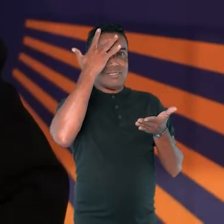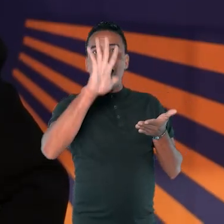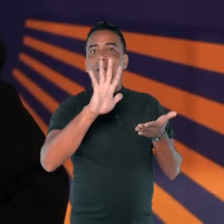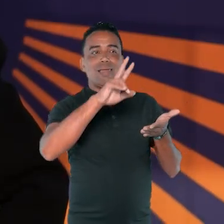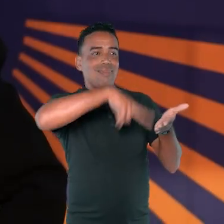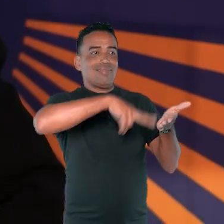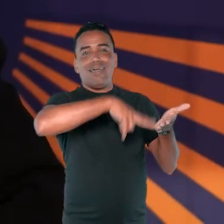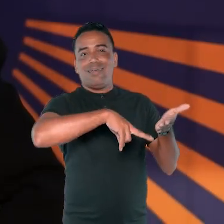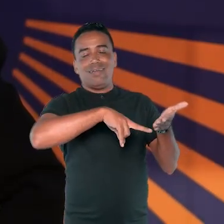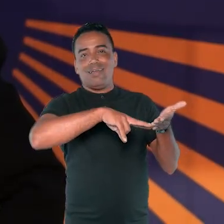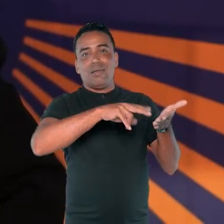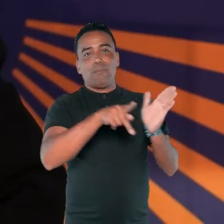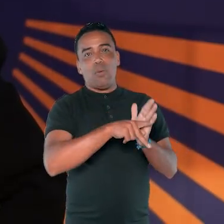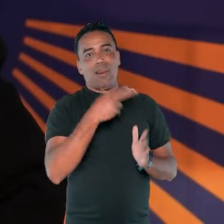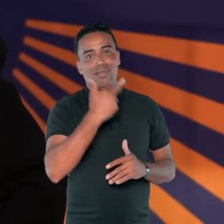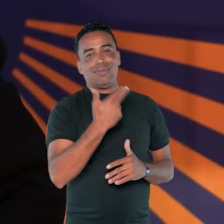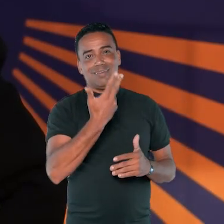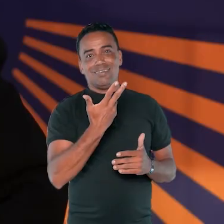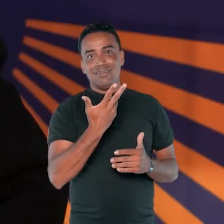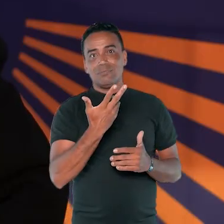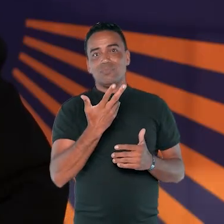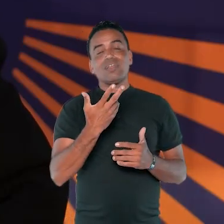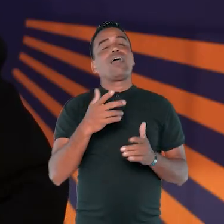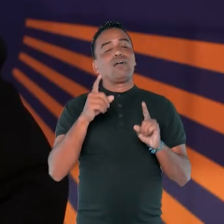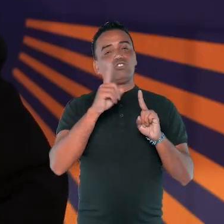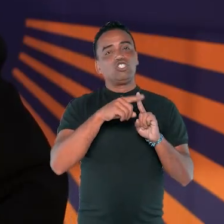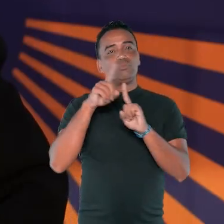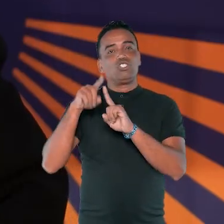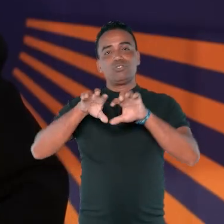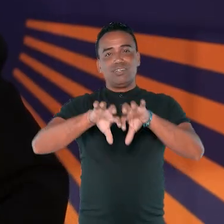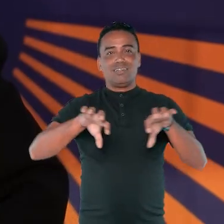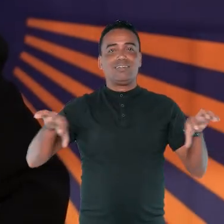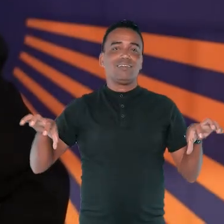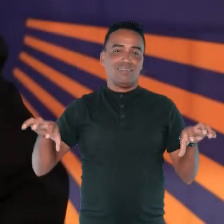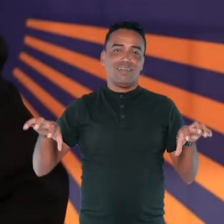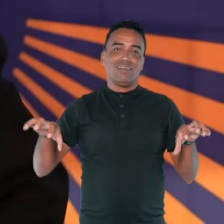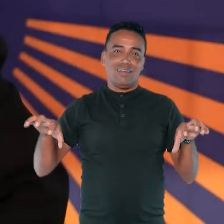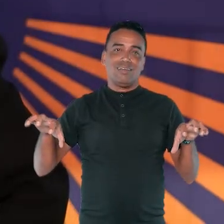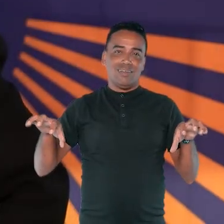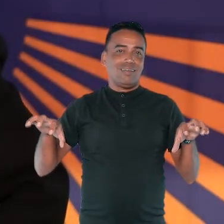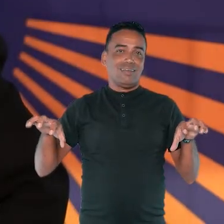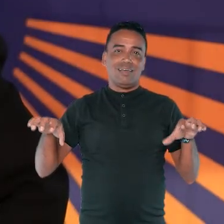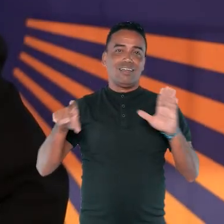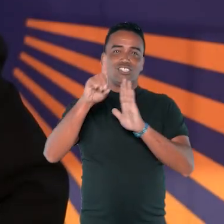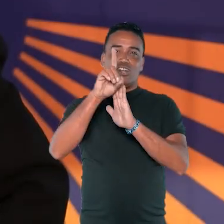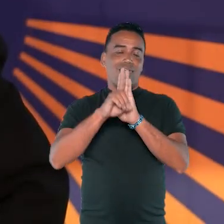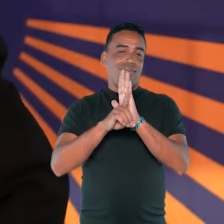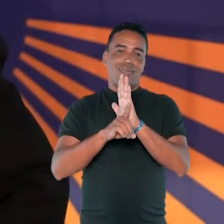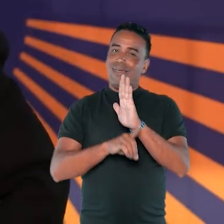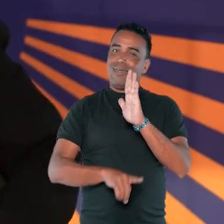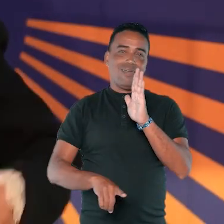isto realmente é um tipo de indignidade e de enorme iniquidade